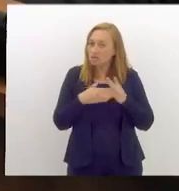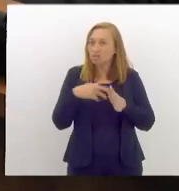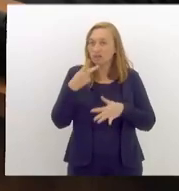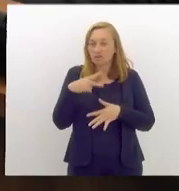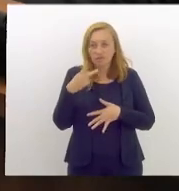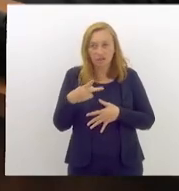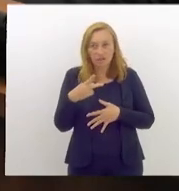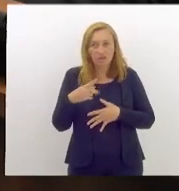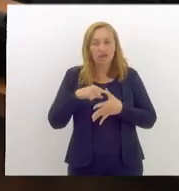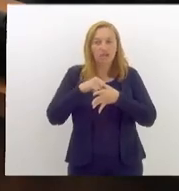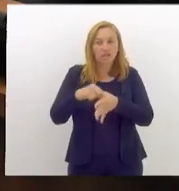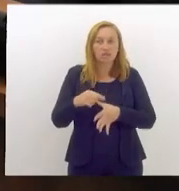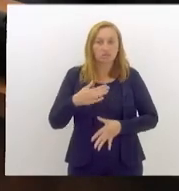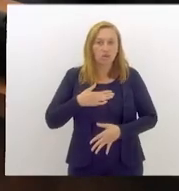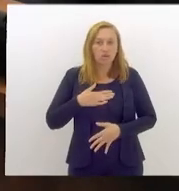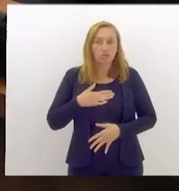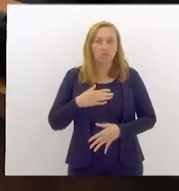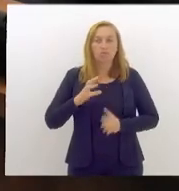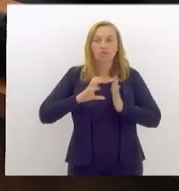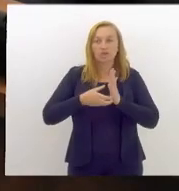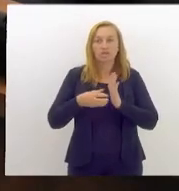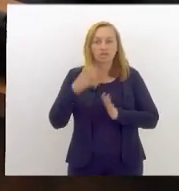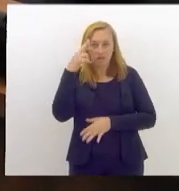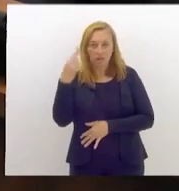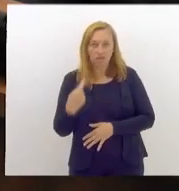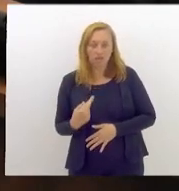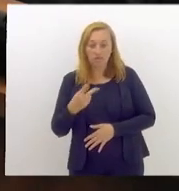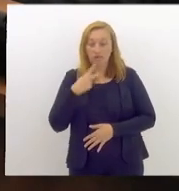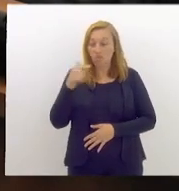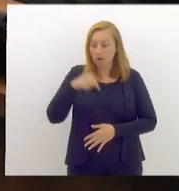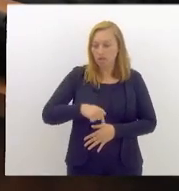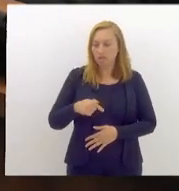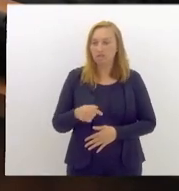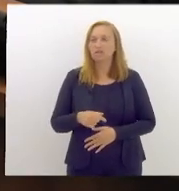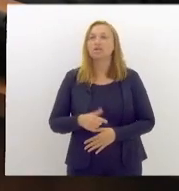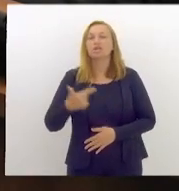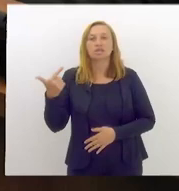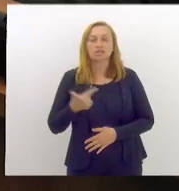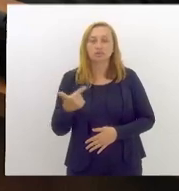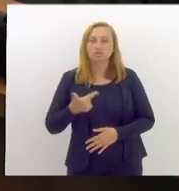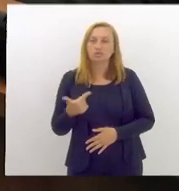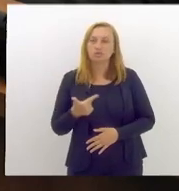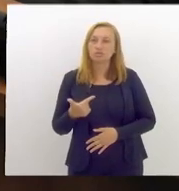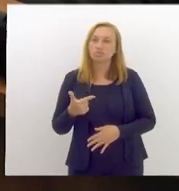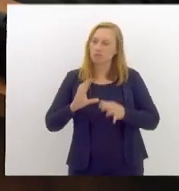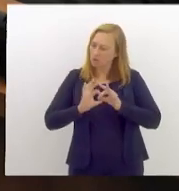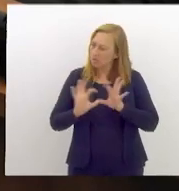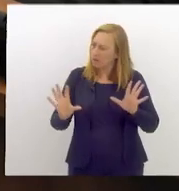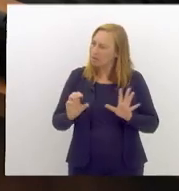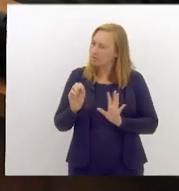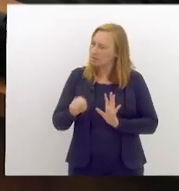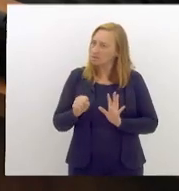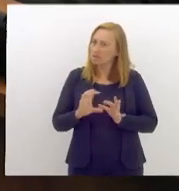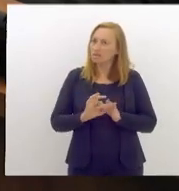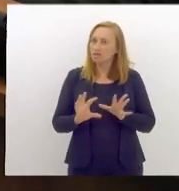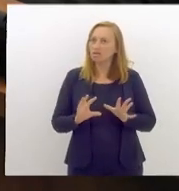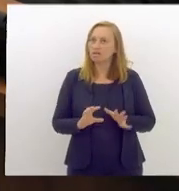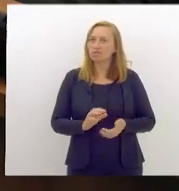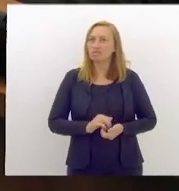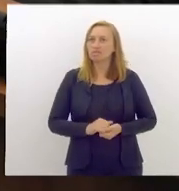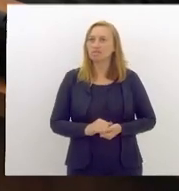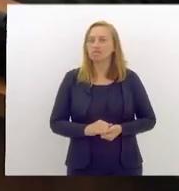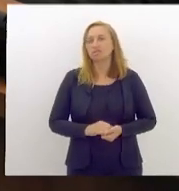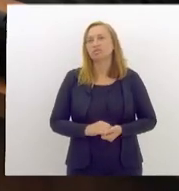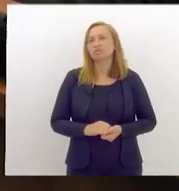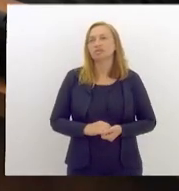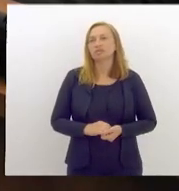da Líder do meu partido Renato Souza que proferiu aqui nesse microfone e segundo lugar eu abro mão eu abro mão abro mão tá aqui